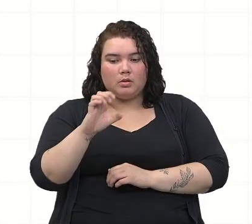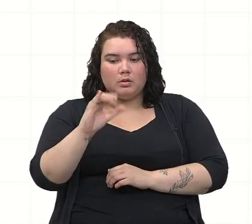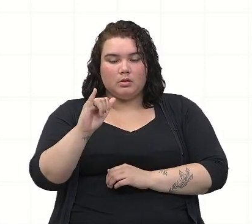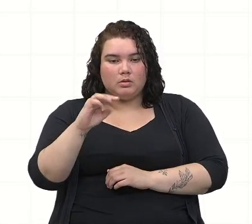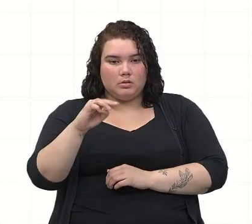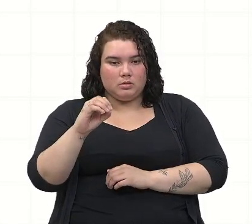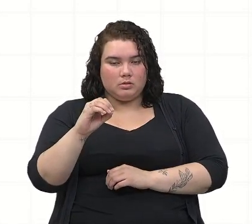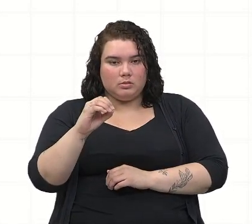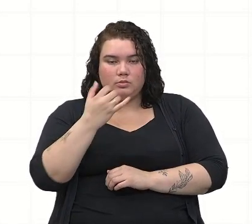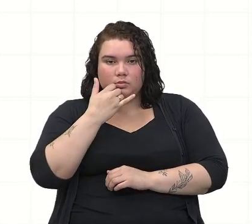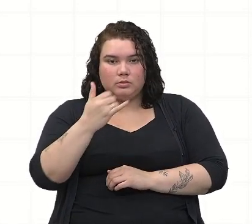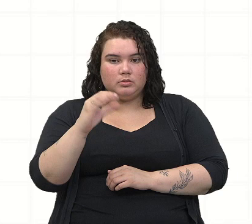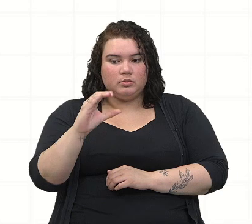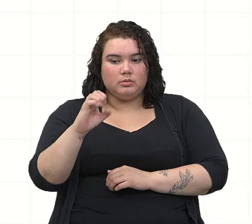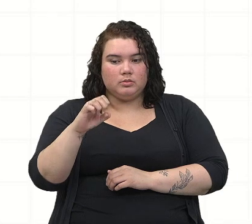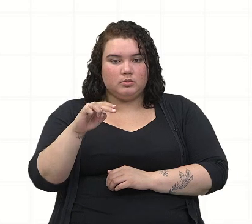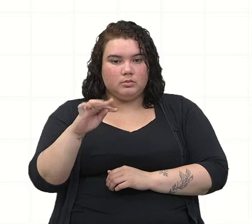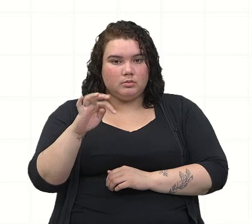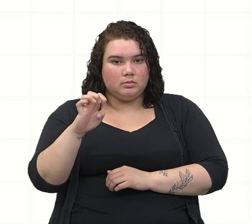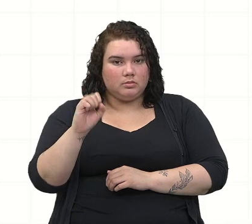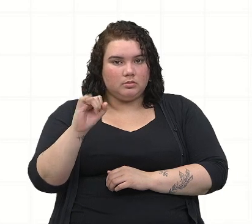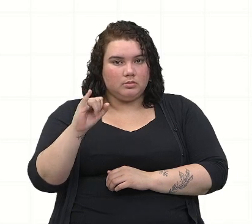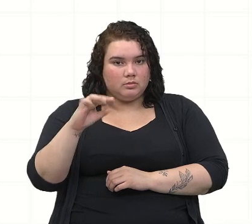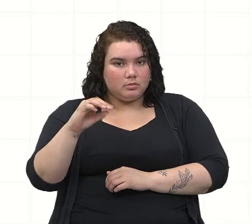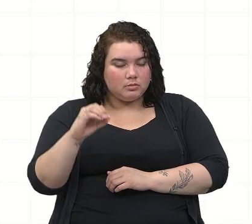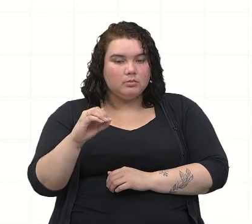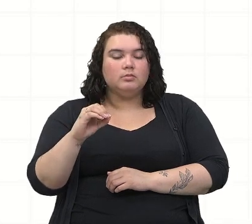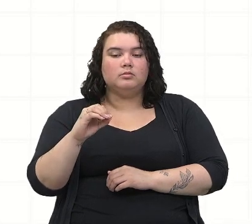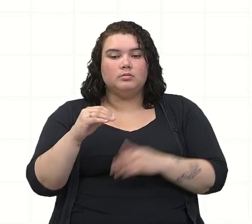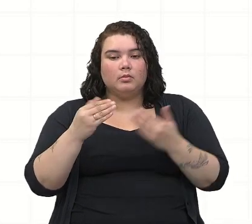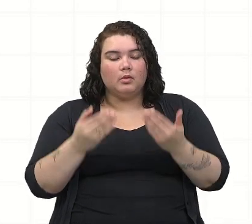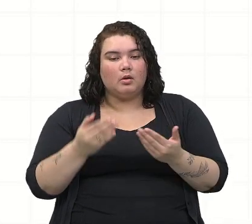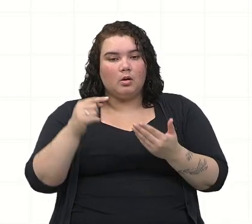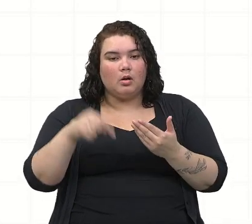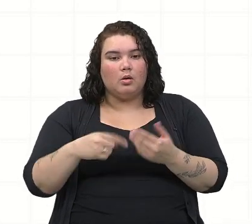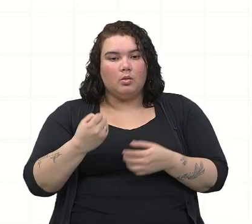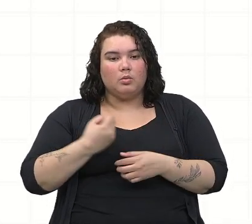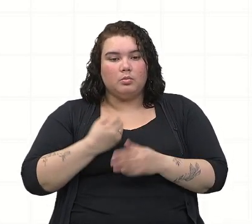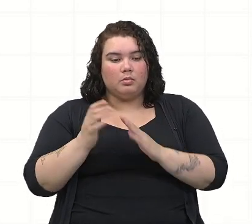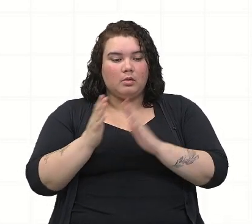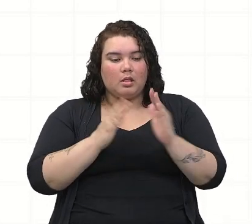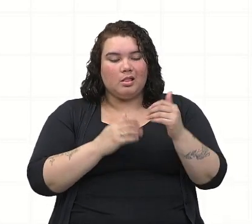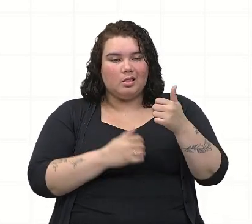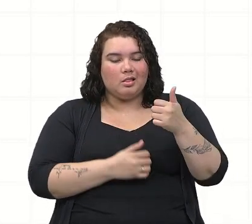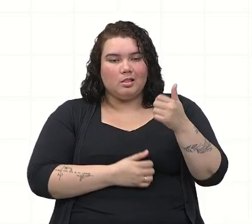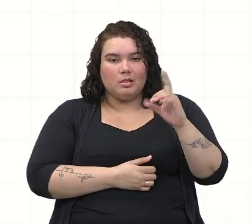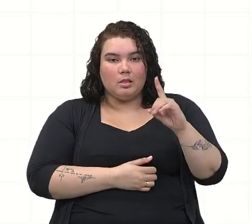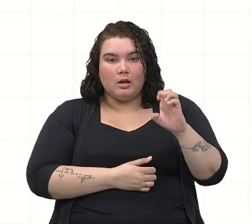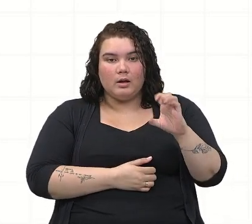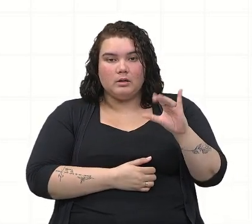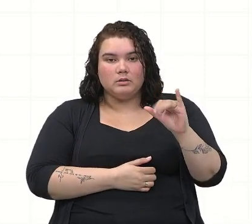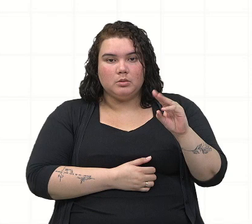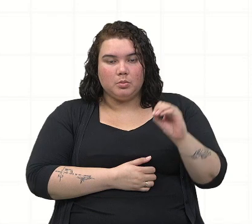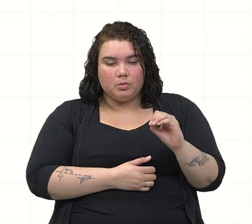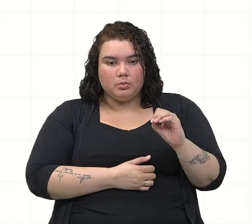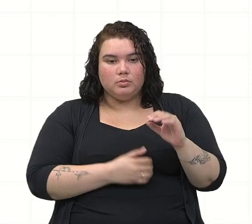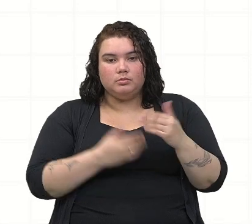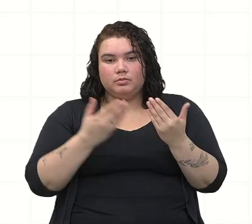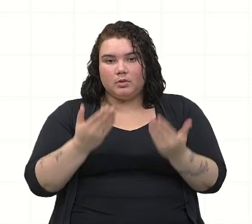centésimos, desculpa, né? Então, 10 centésimos, ele é 1 décimo, né? Então, todo